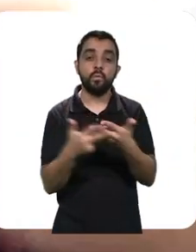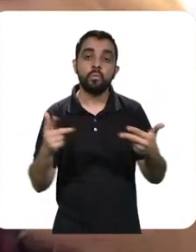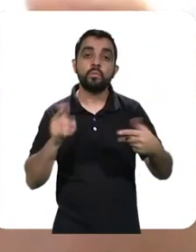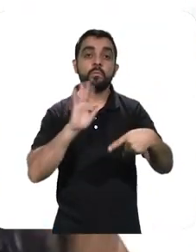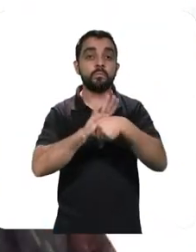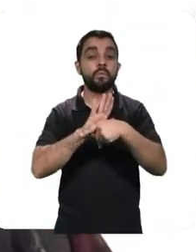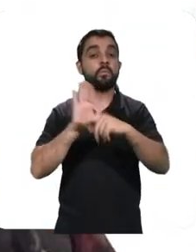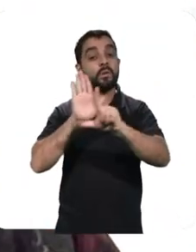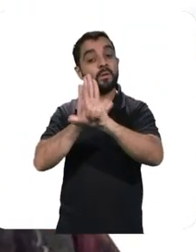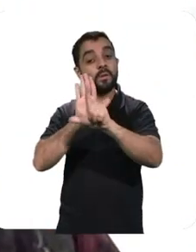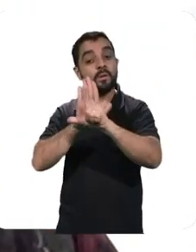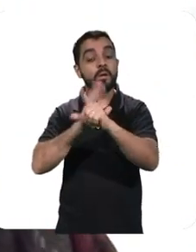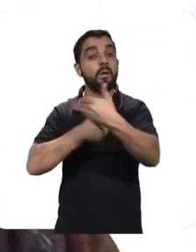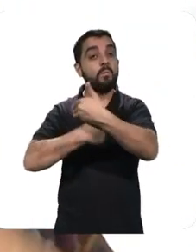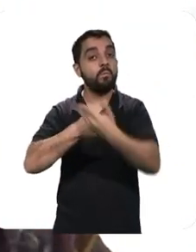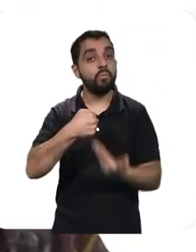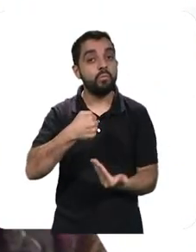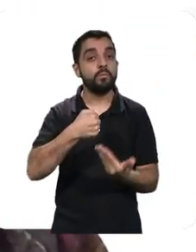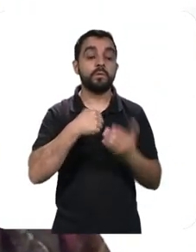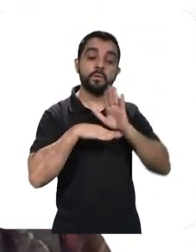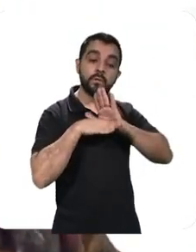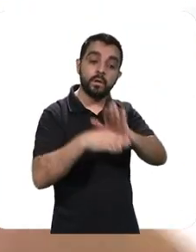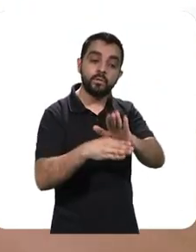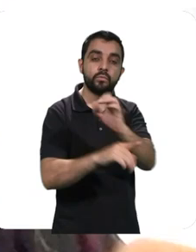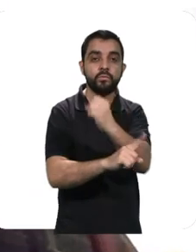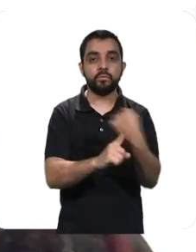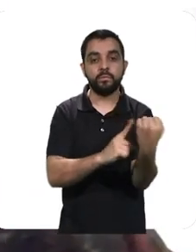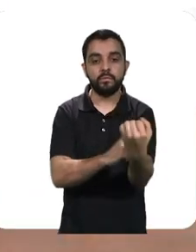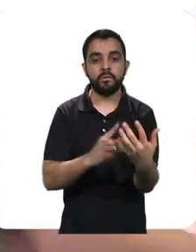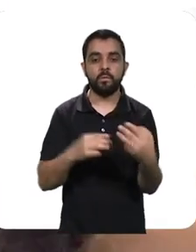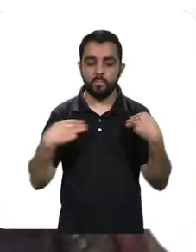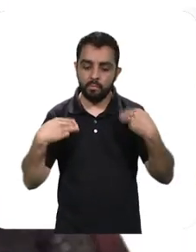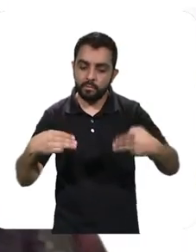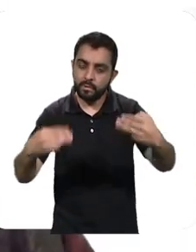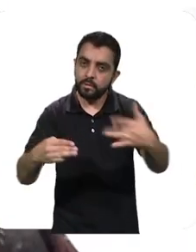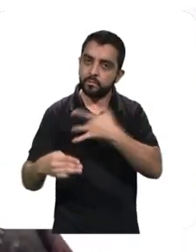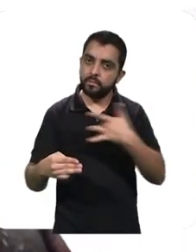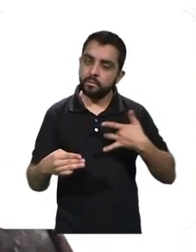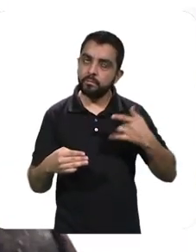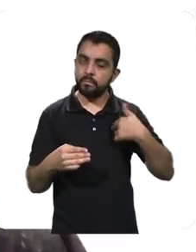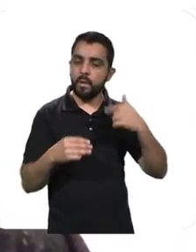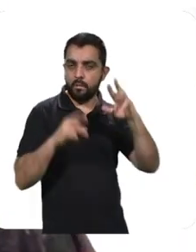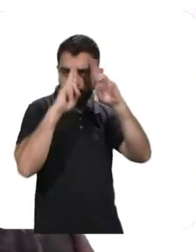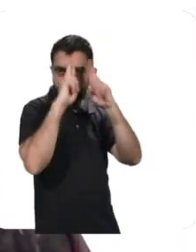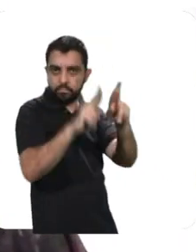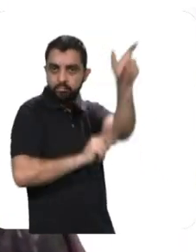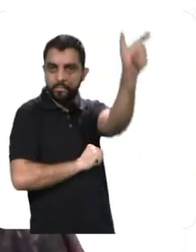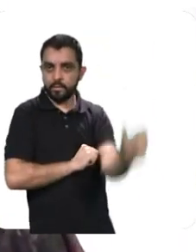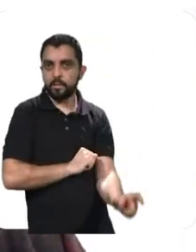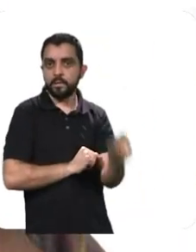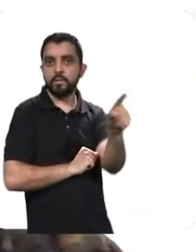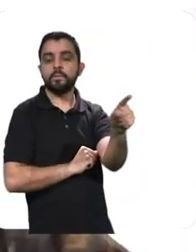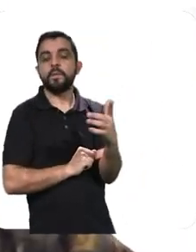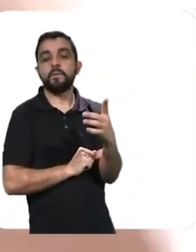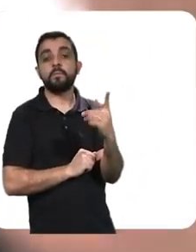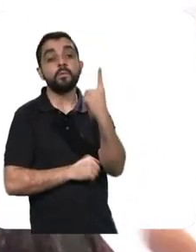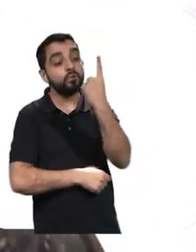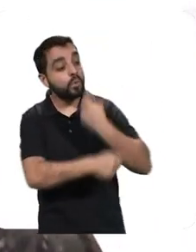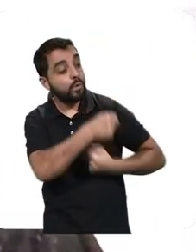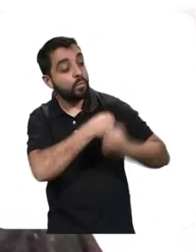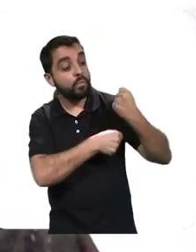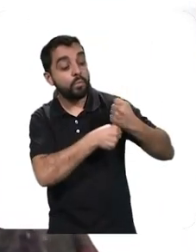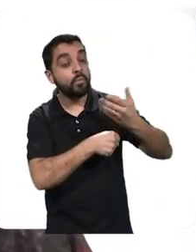nas nossas políticas públicas. O interessante é que o ministro da Saúde, que é um cara que eu respeito, ele, um